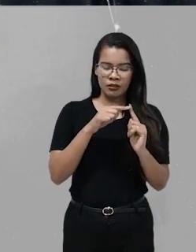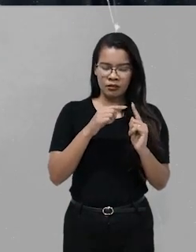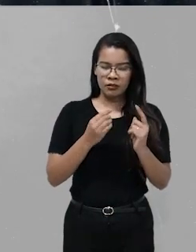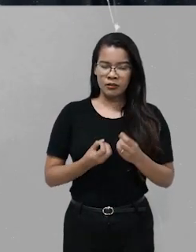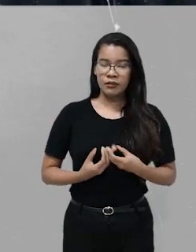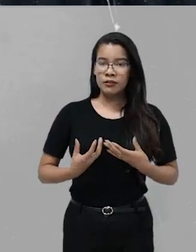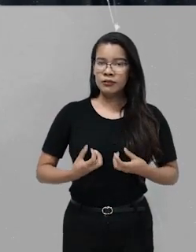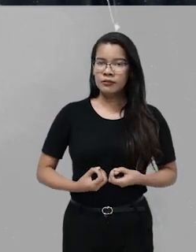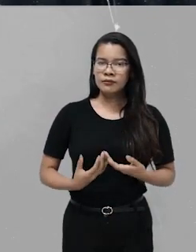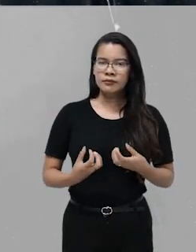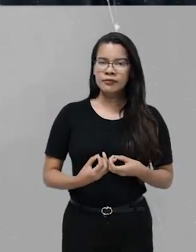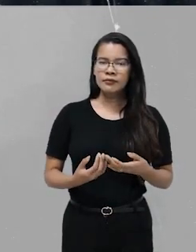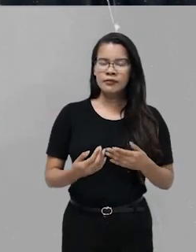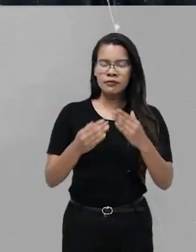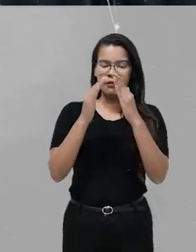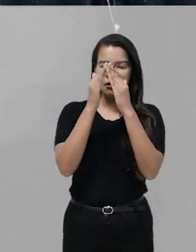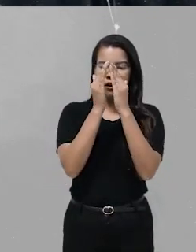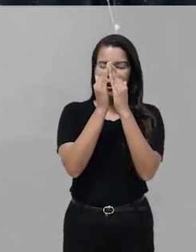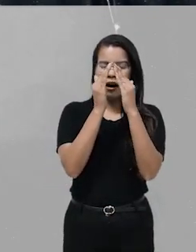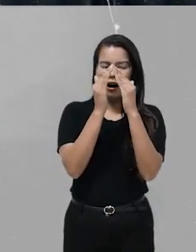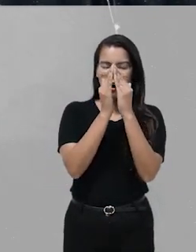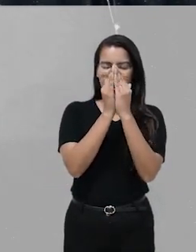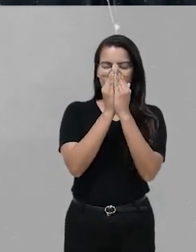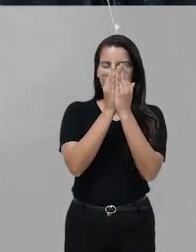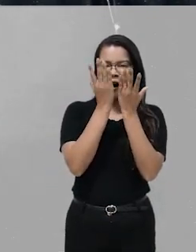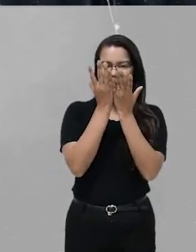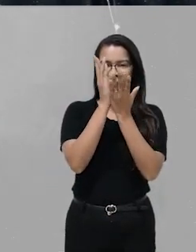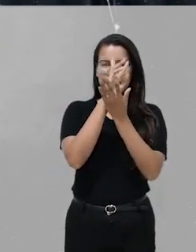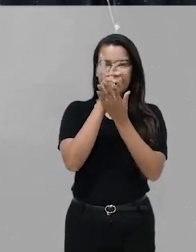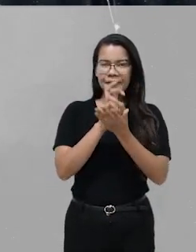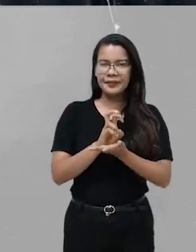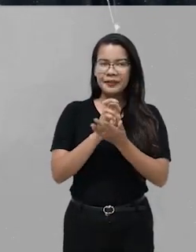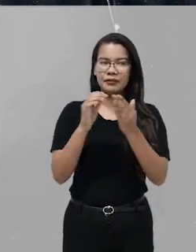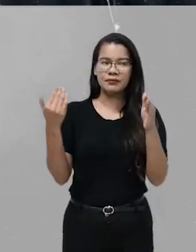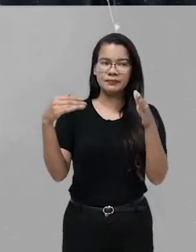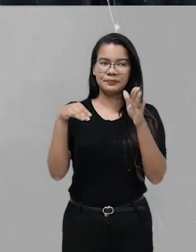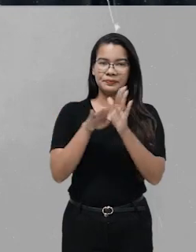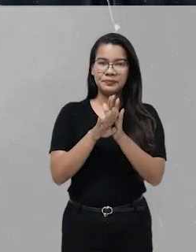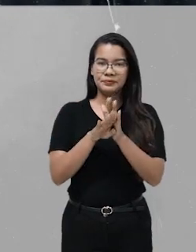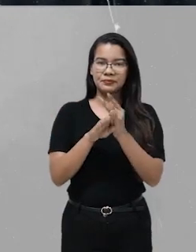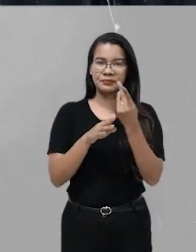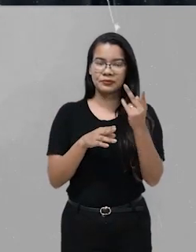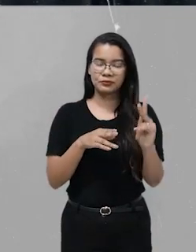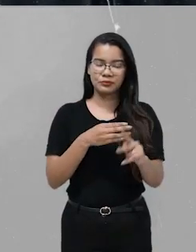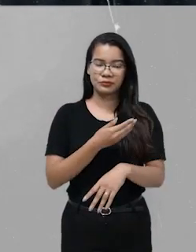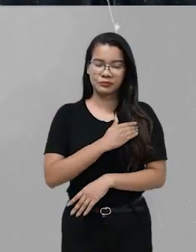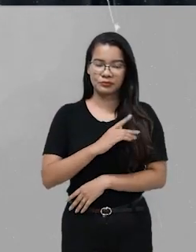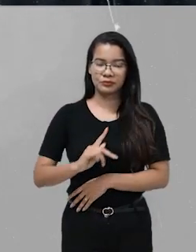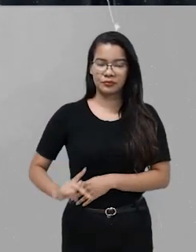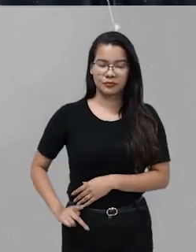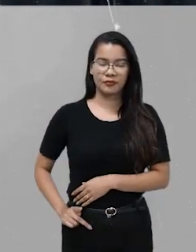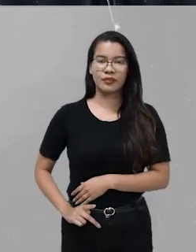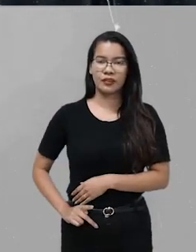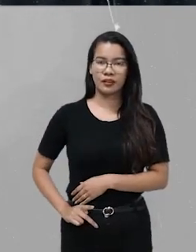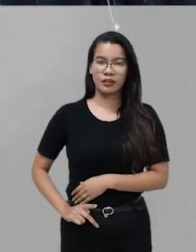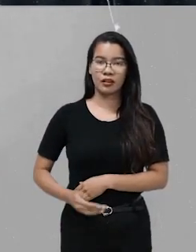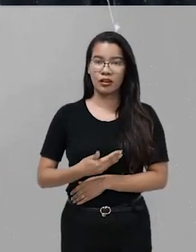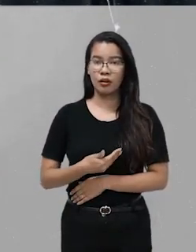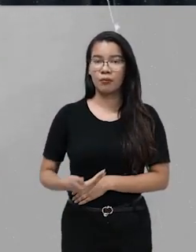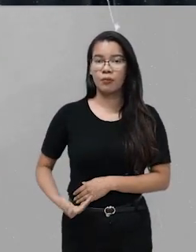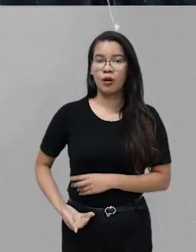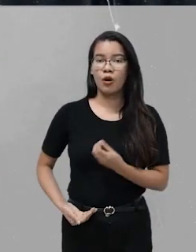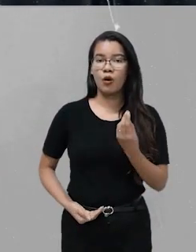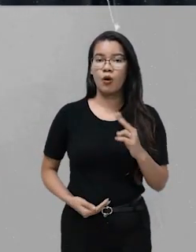casa e aí, de repente, chega uma autoridade, o presidente da República, ou o governador do estado, ou o prefeito da sua